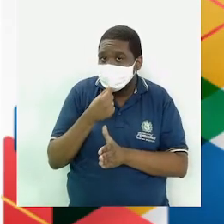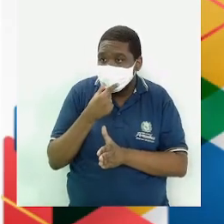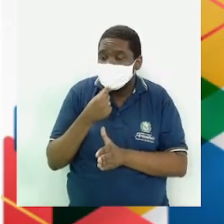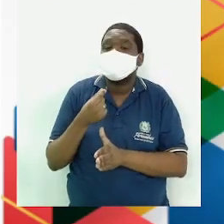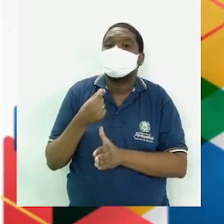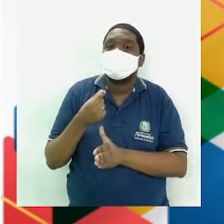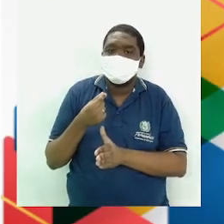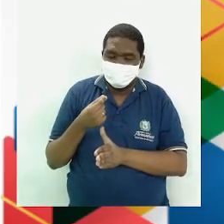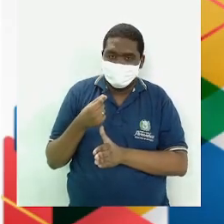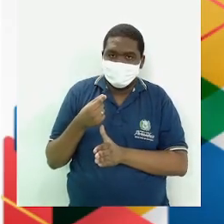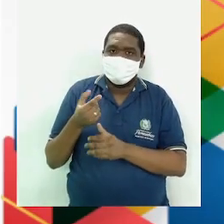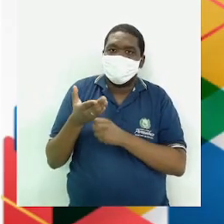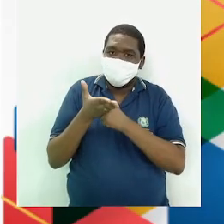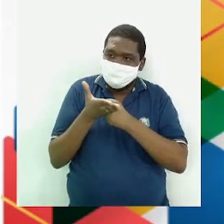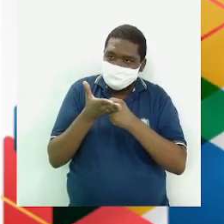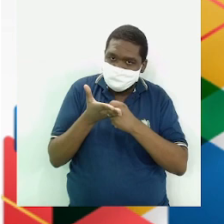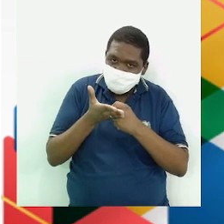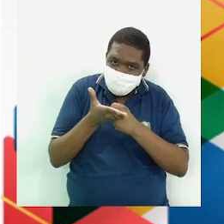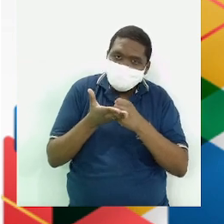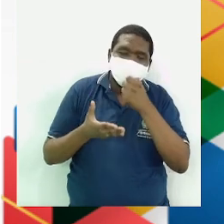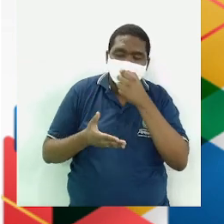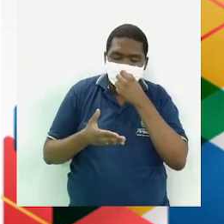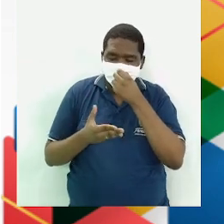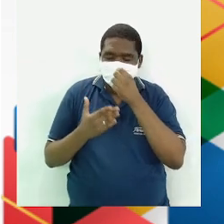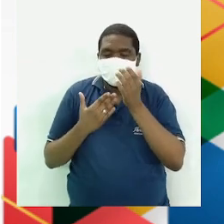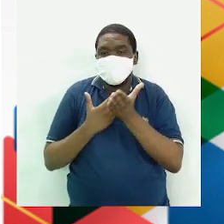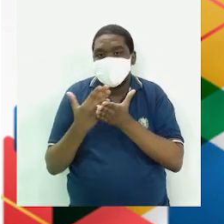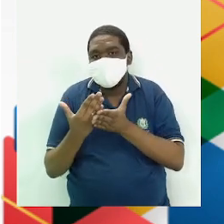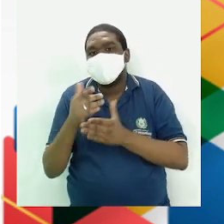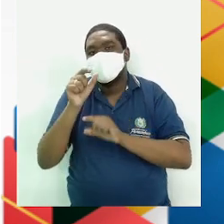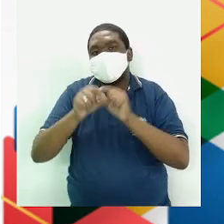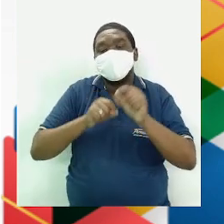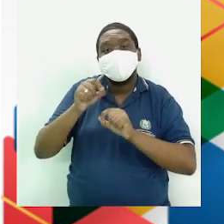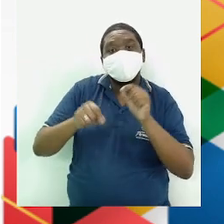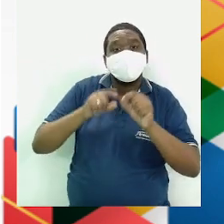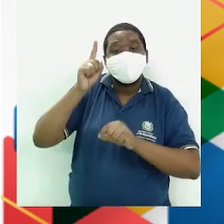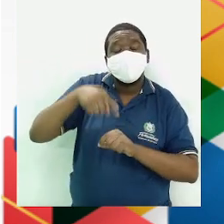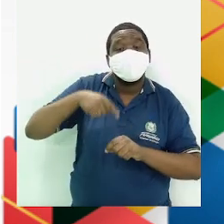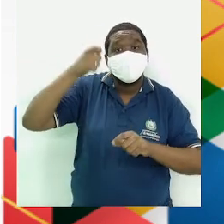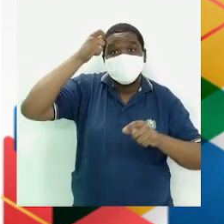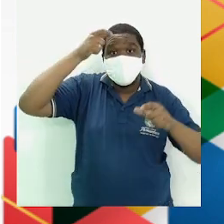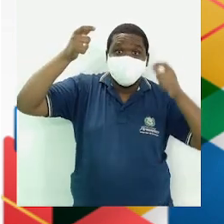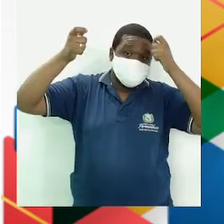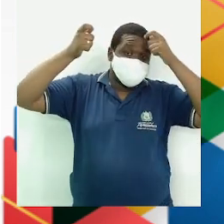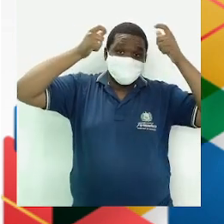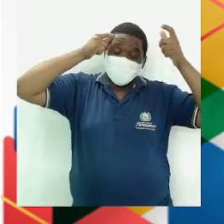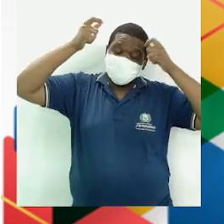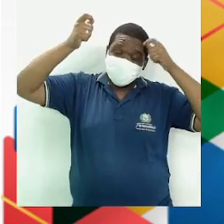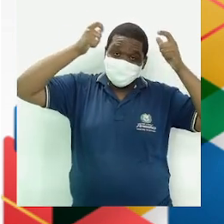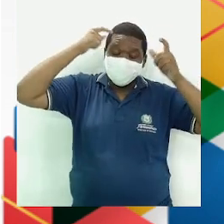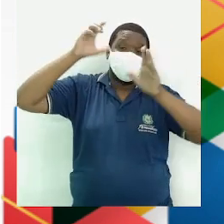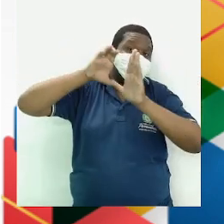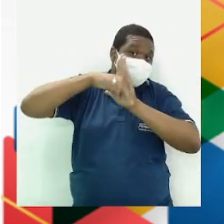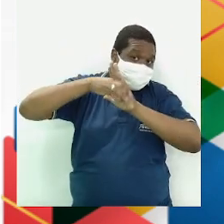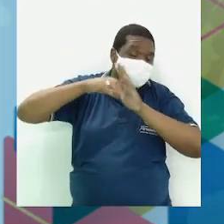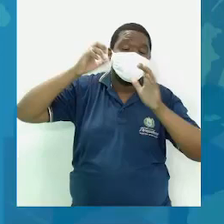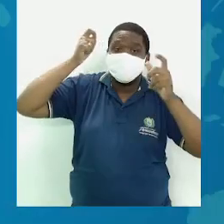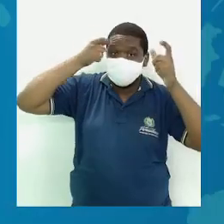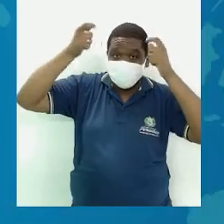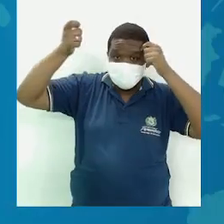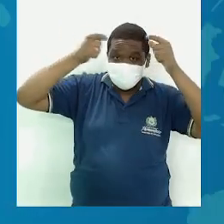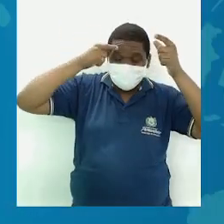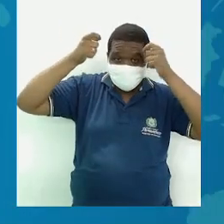ele começa agora a formular a chamada teoria das ideias, certo? A teoria das